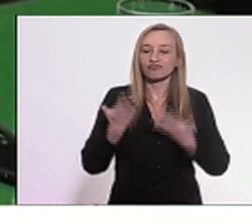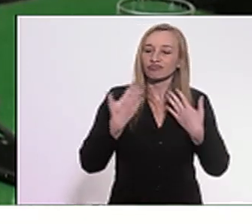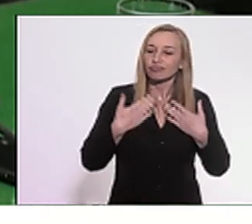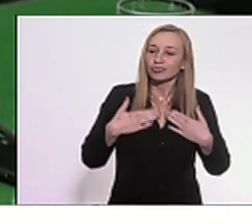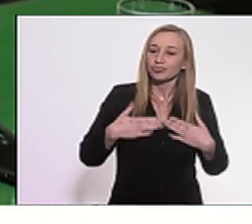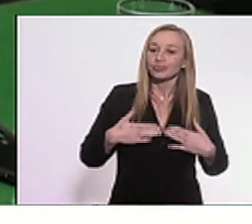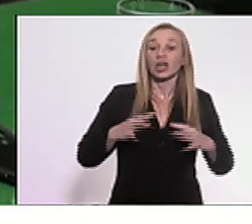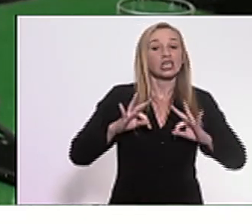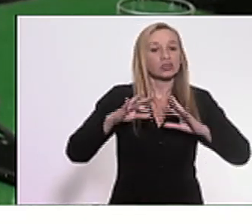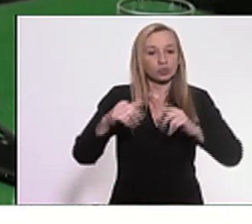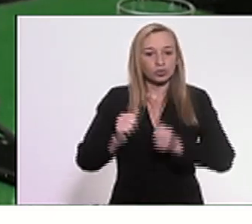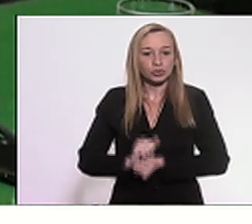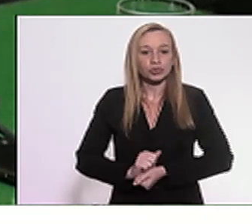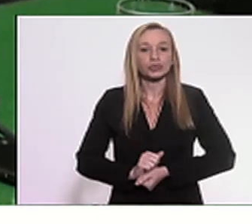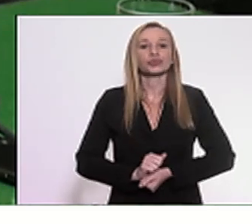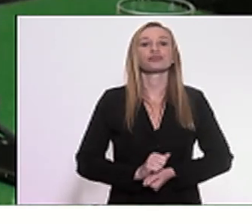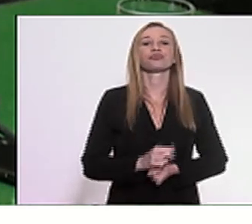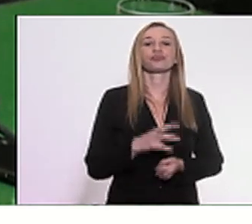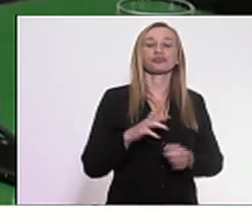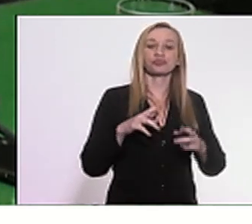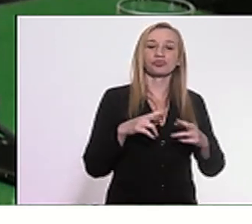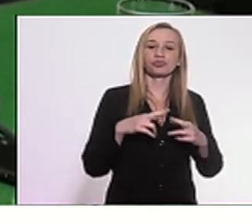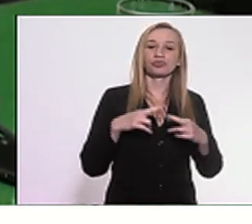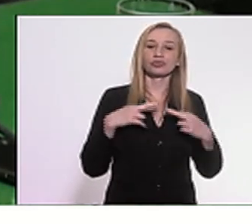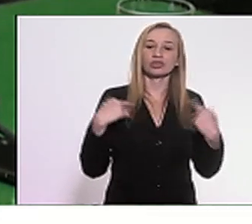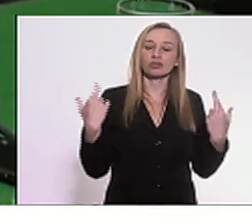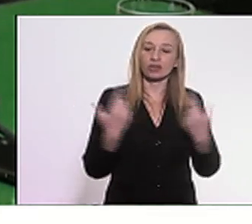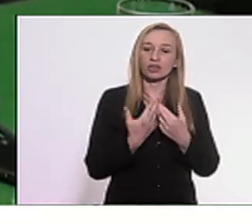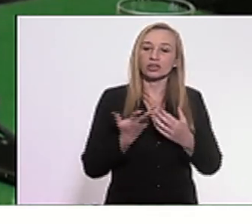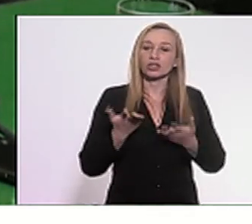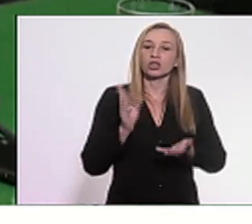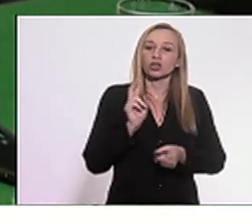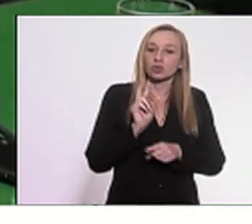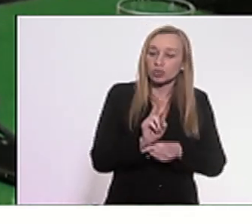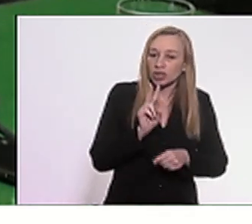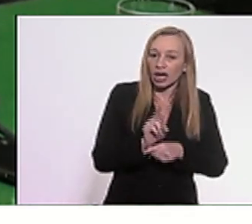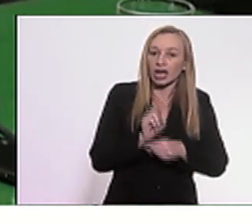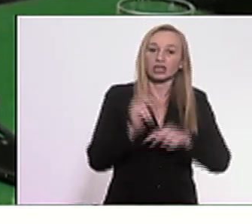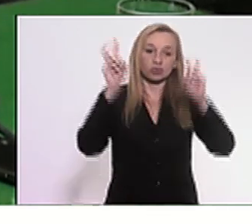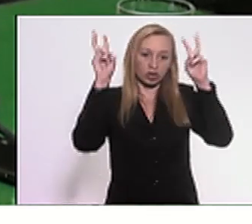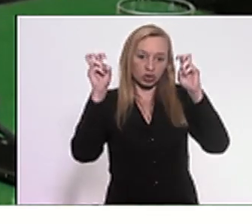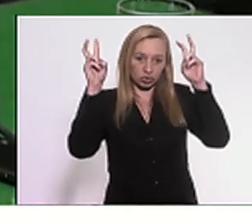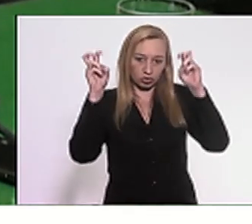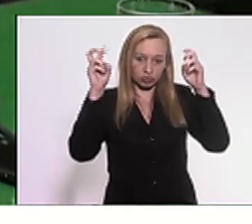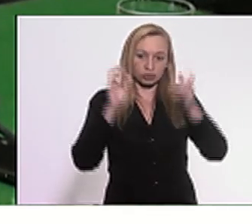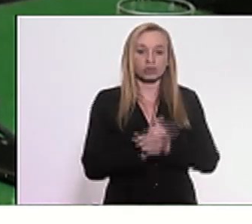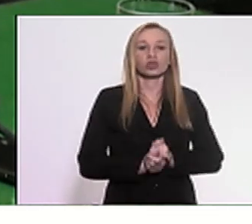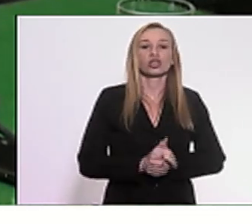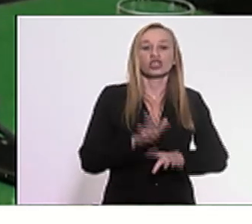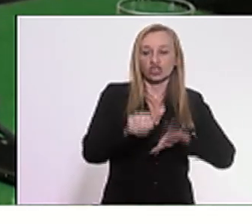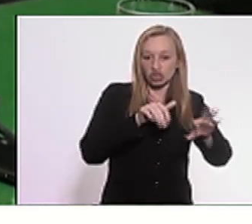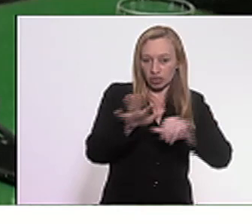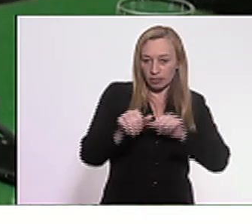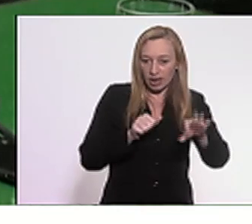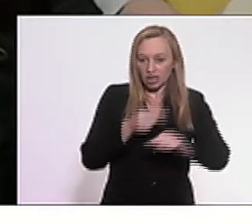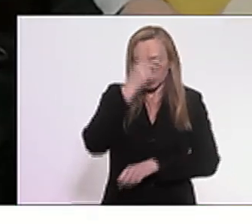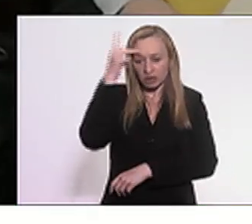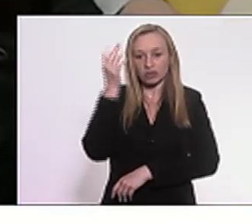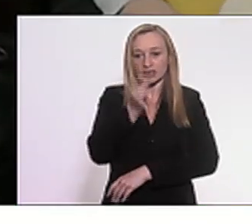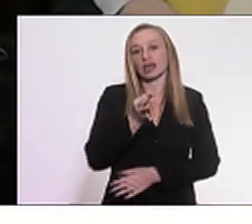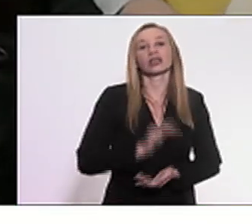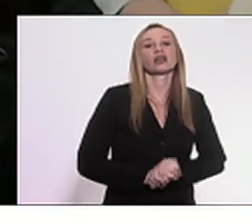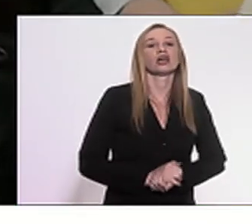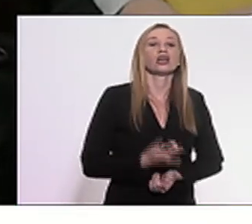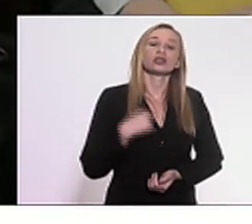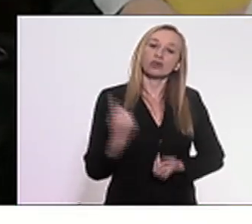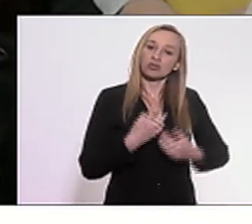vontade a nossa comissão de cuidar desse assunto, inclusive de convocar quem tem que convocar. Tá bom? A gente se coloca à disposição